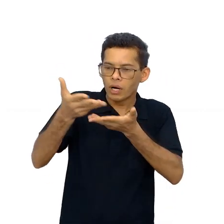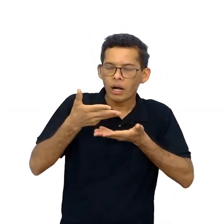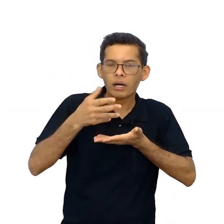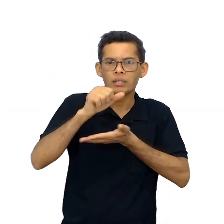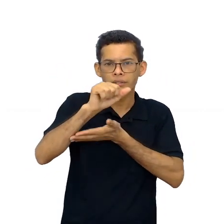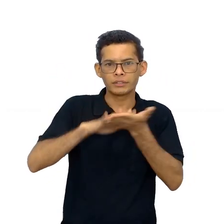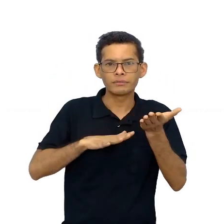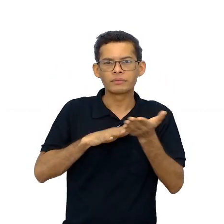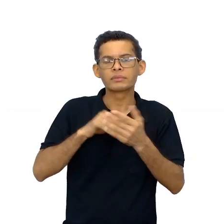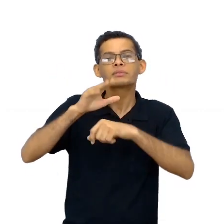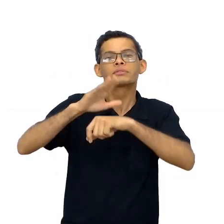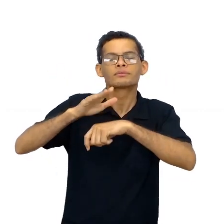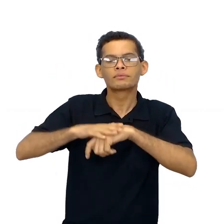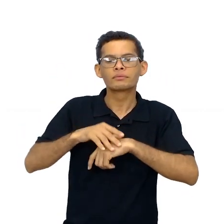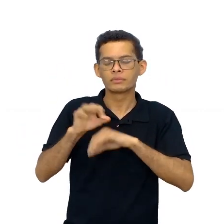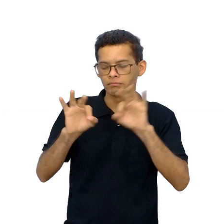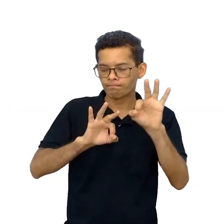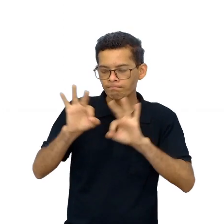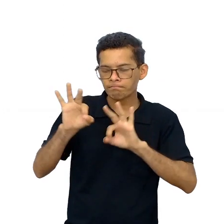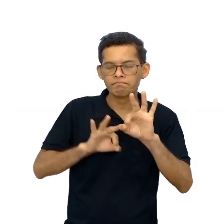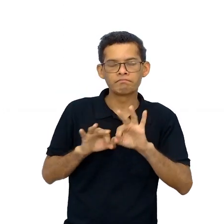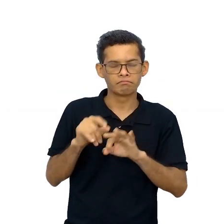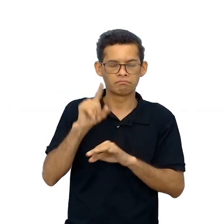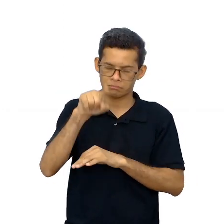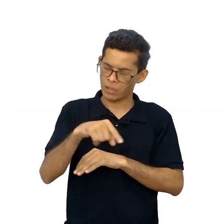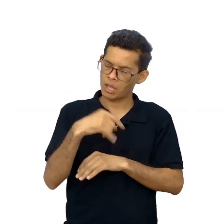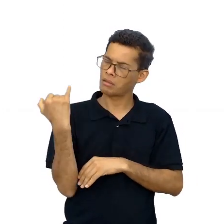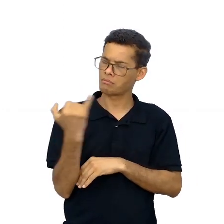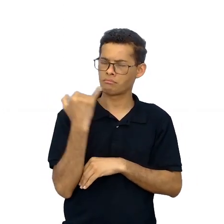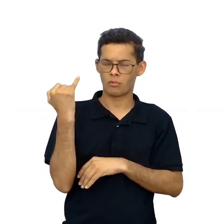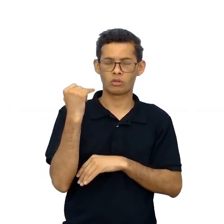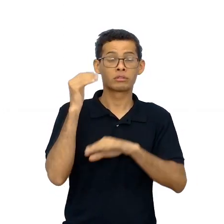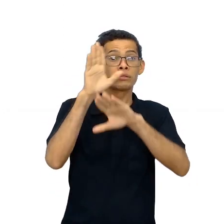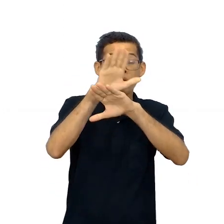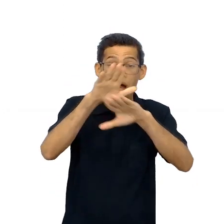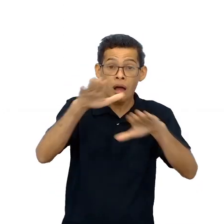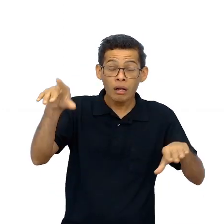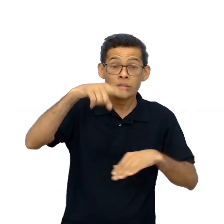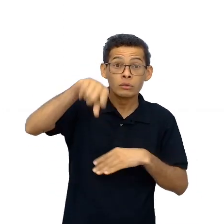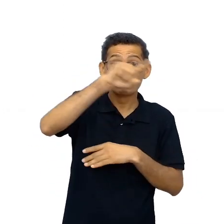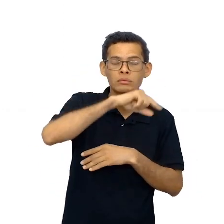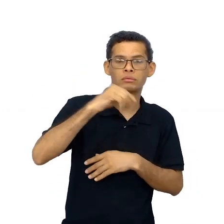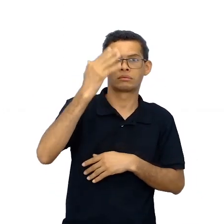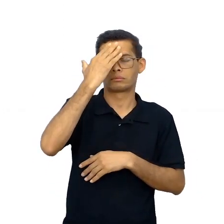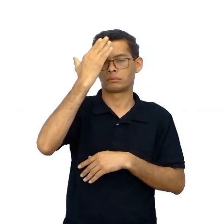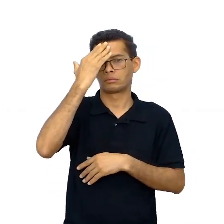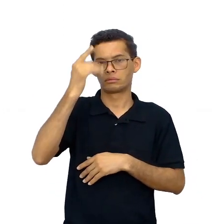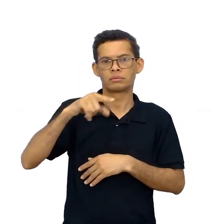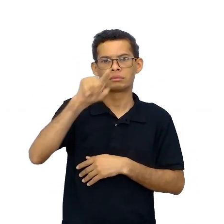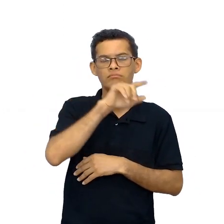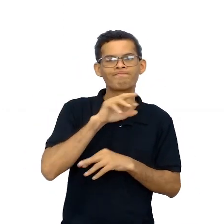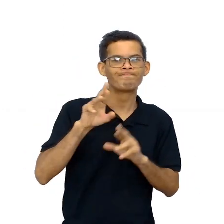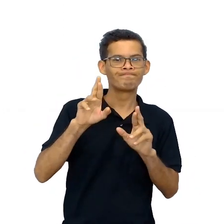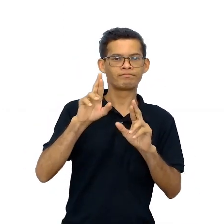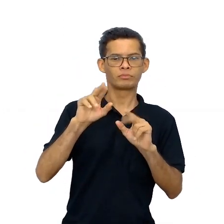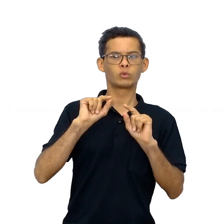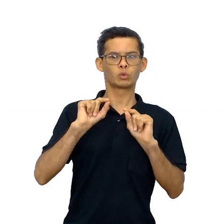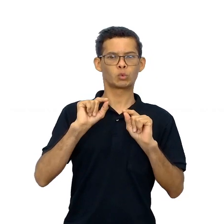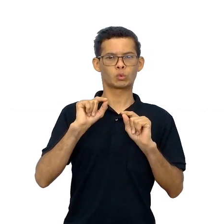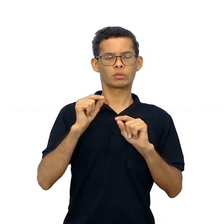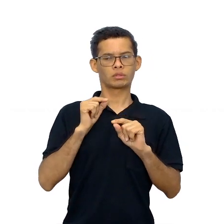atividades, façam feedbacks, é de suma importância, os estudantes sabem, nós sabemos o quanto eles esperam o nosso retorno,